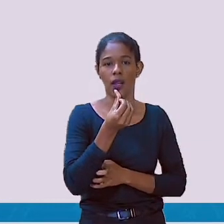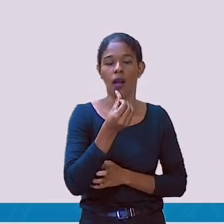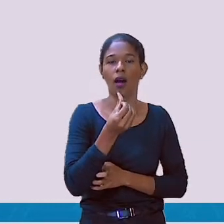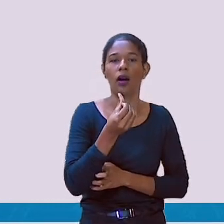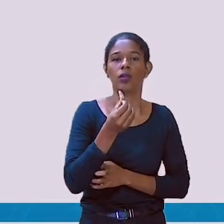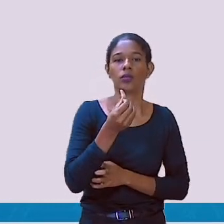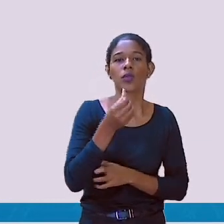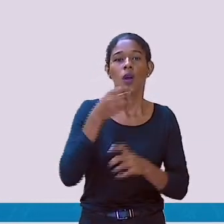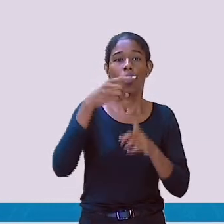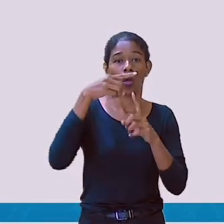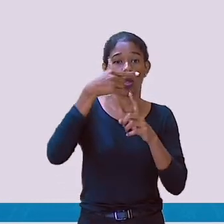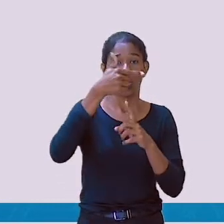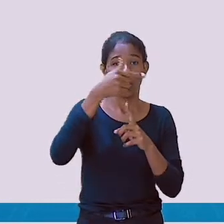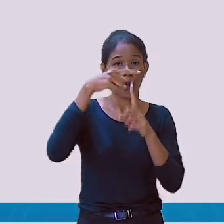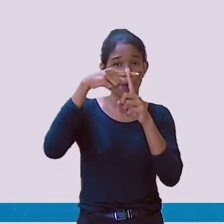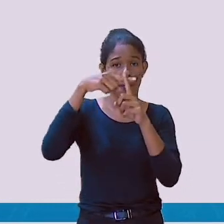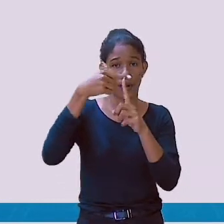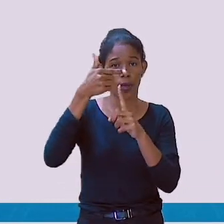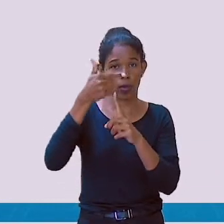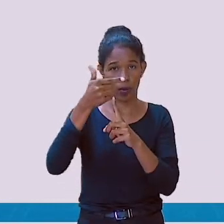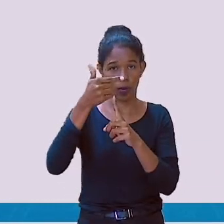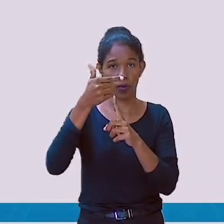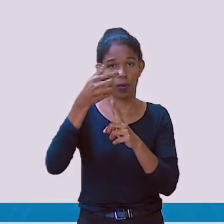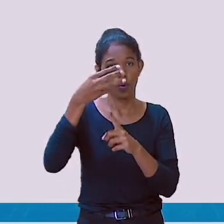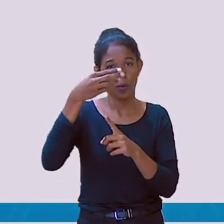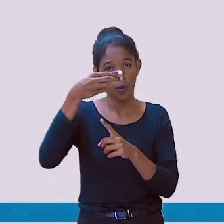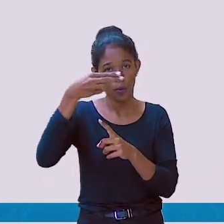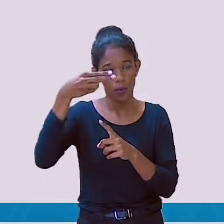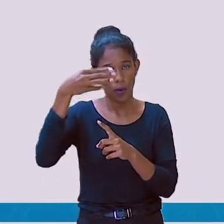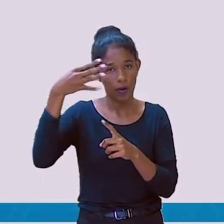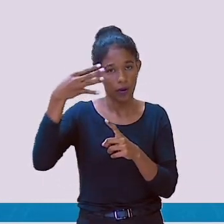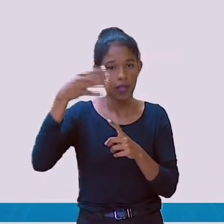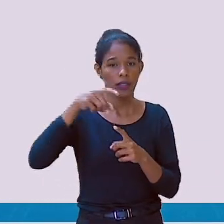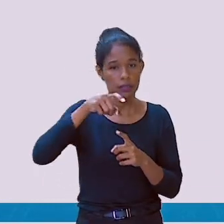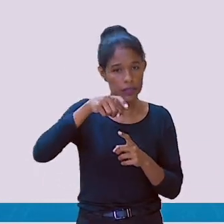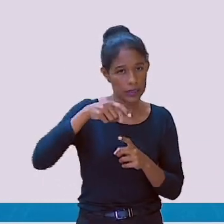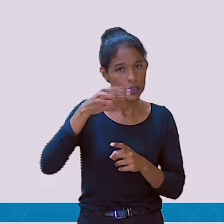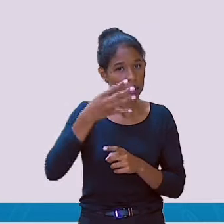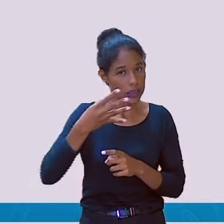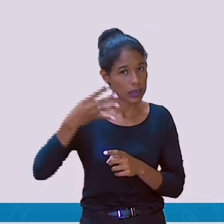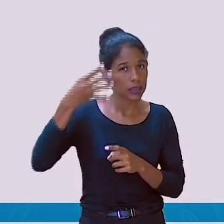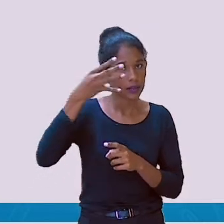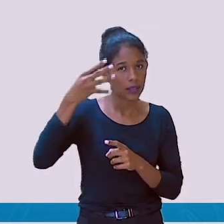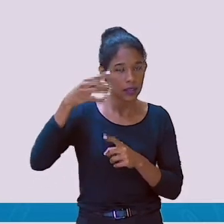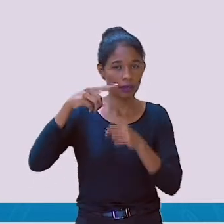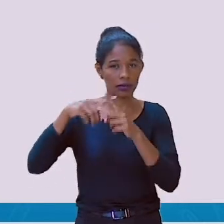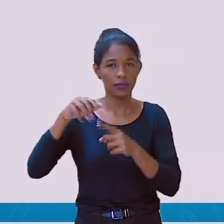2, 4, então x elevado à quarta potência vezes A.